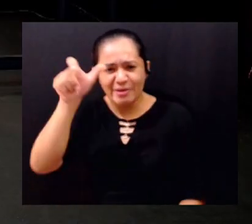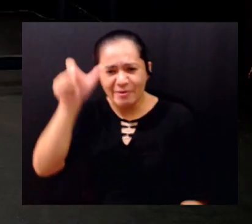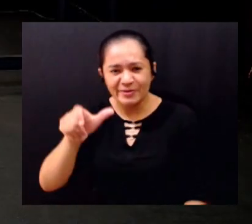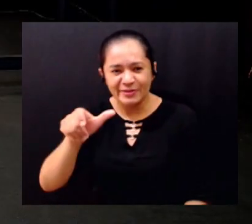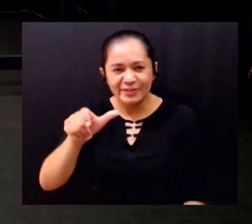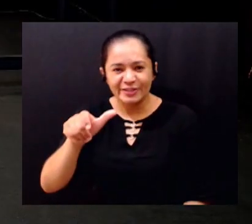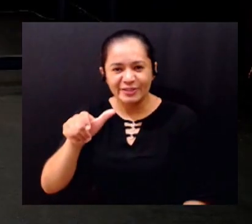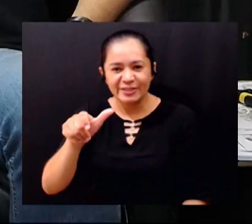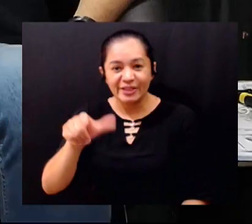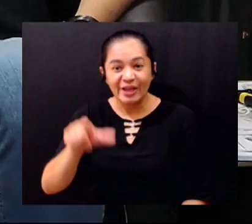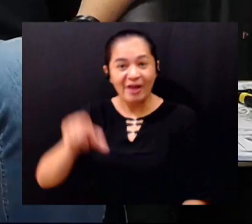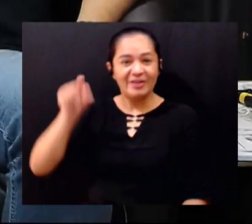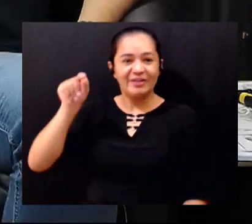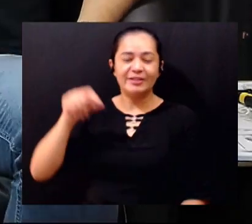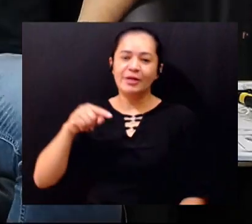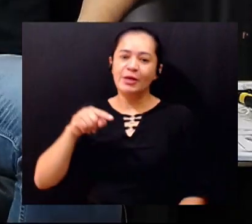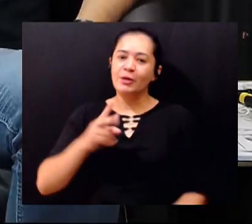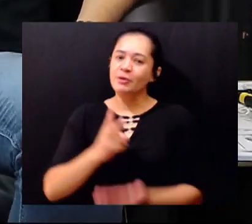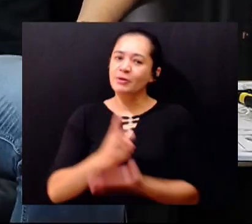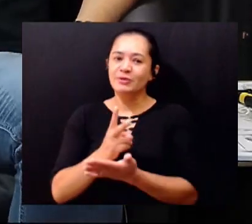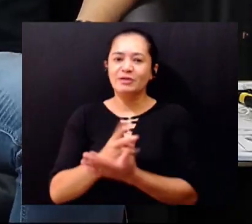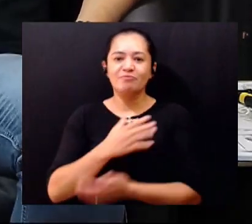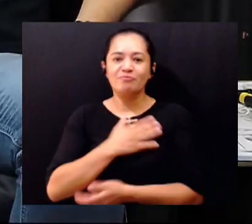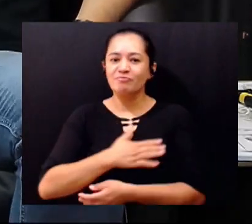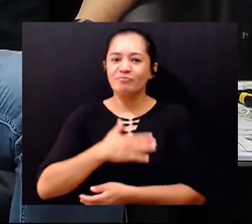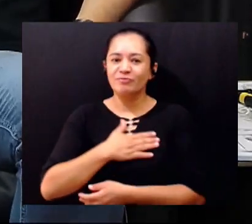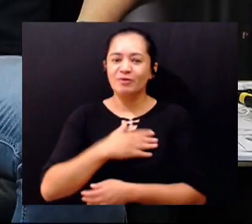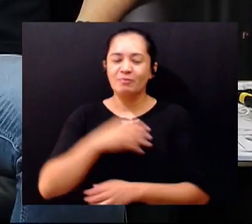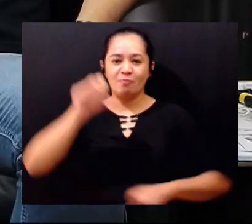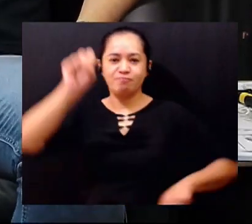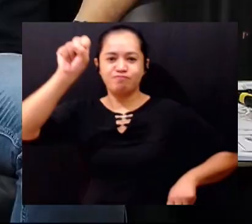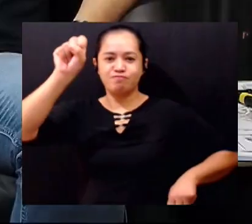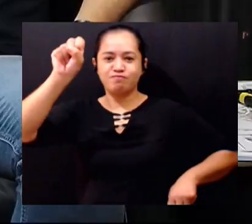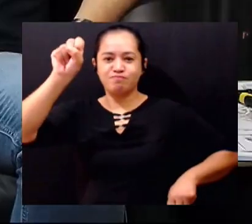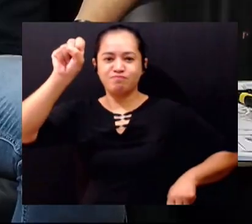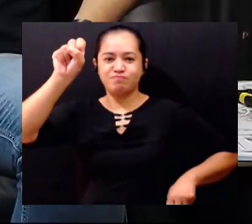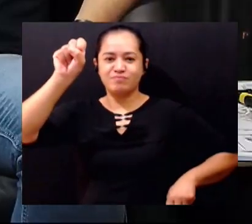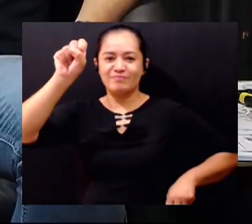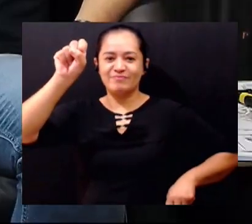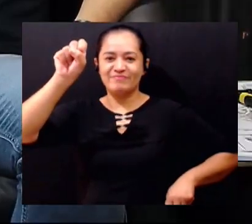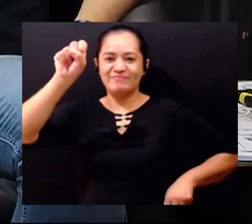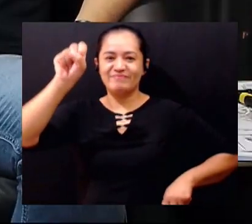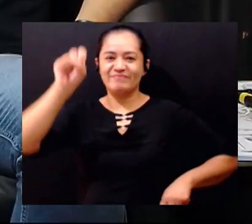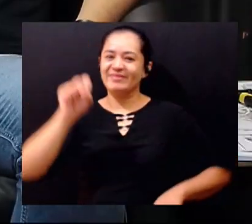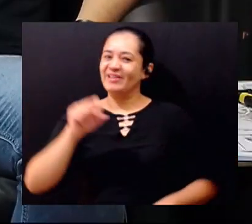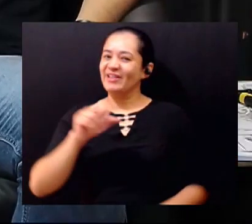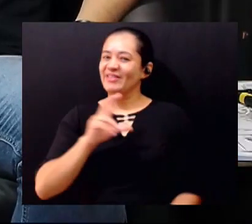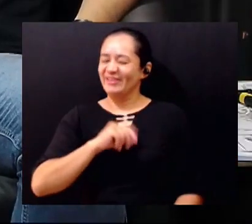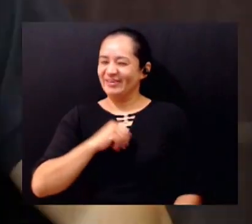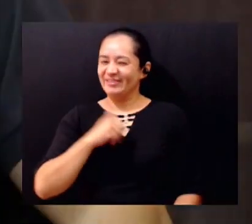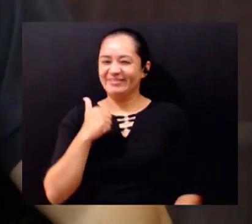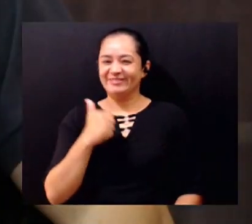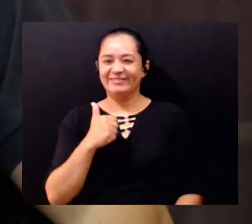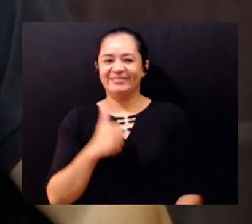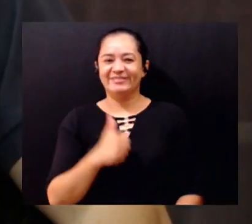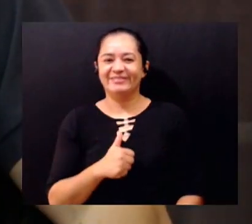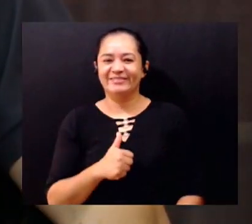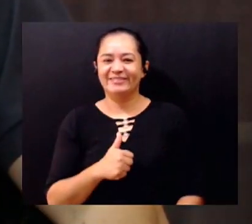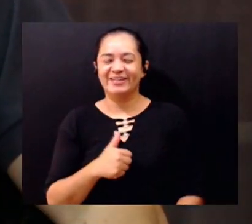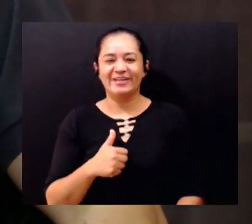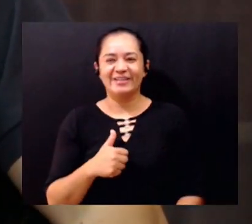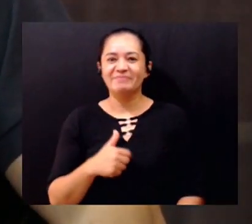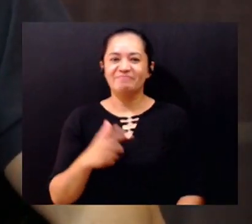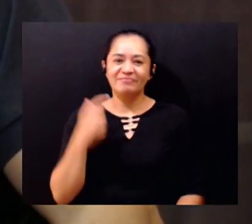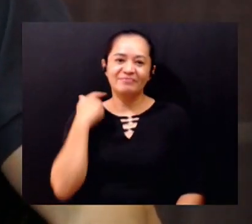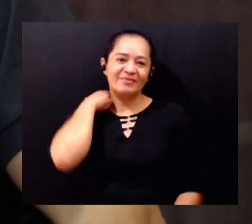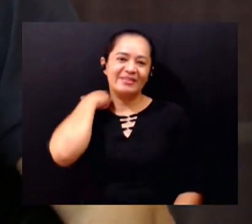sempre gostei dos super-heróis, né? Muito bem. Esses me puxaram para o que eu faço